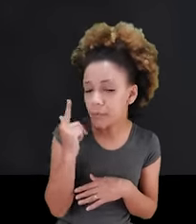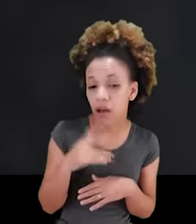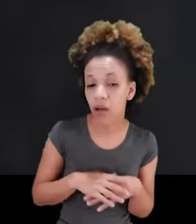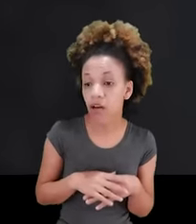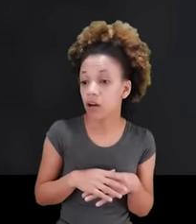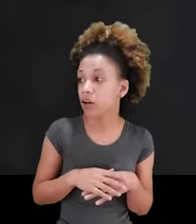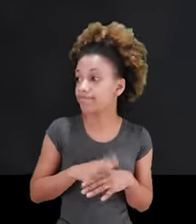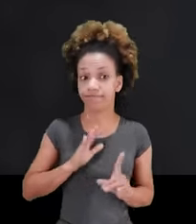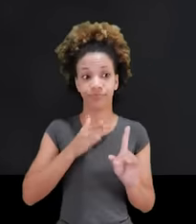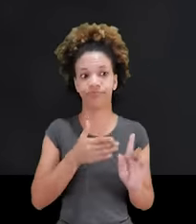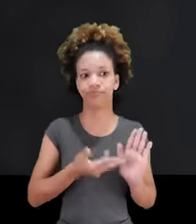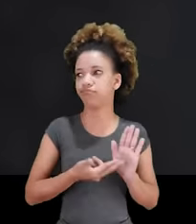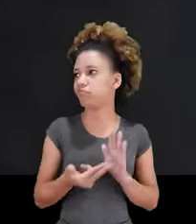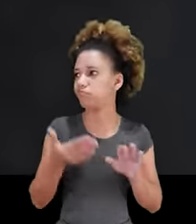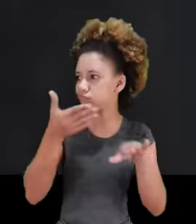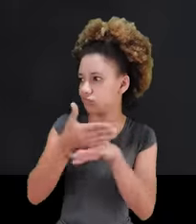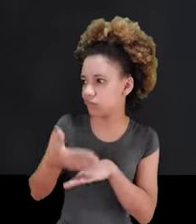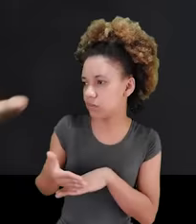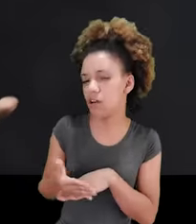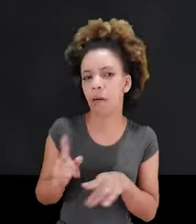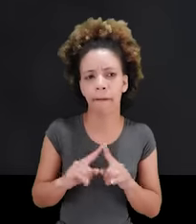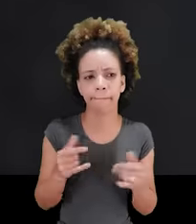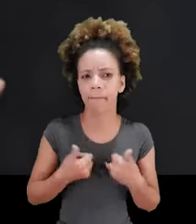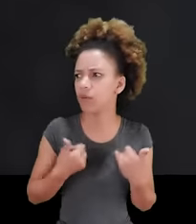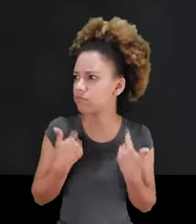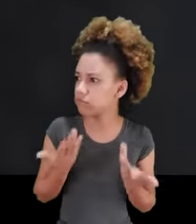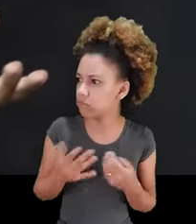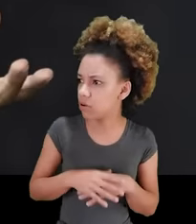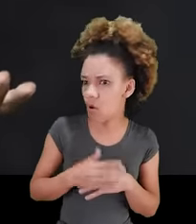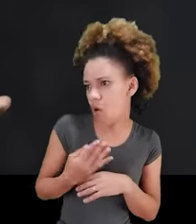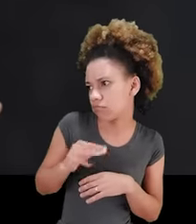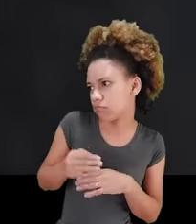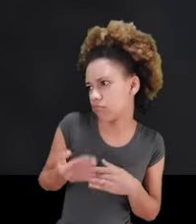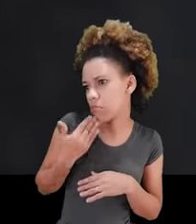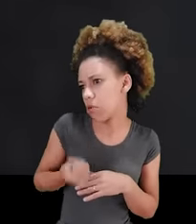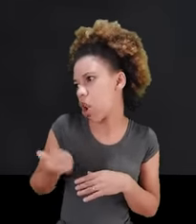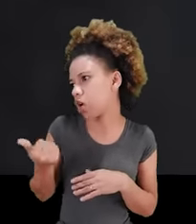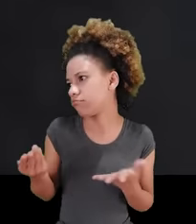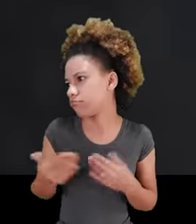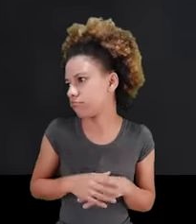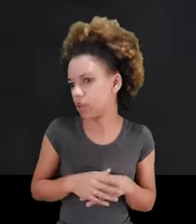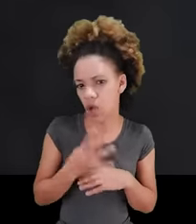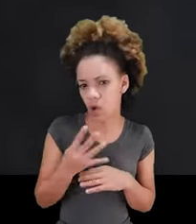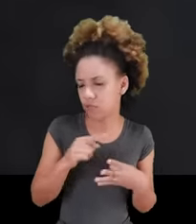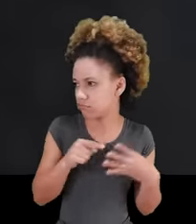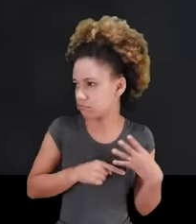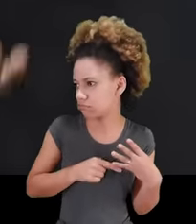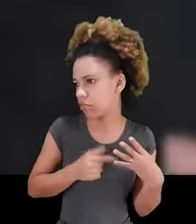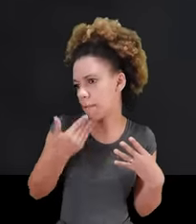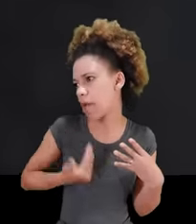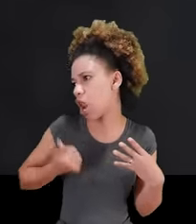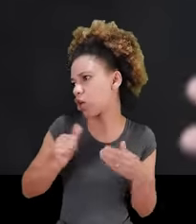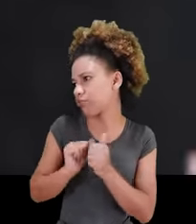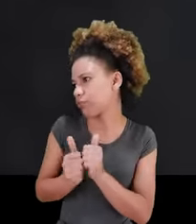coisa logo que te destaca, não é? E há ali um orgulho. Há um orgulho, porque tens de facto o melhor jogador do mundo, considerado por grande